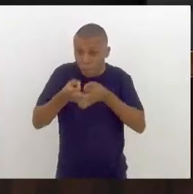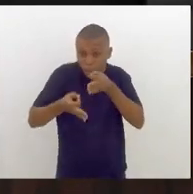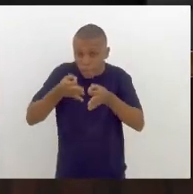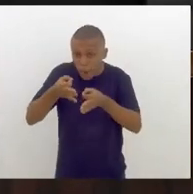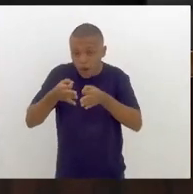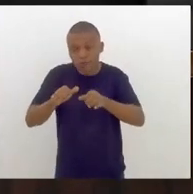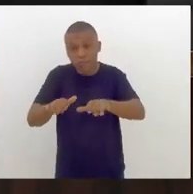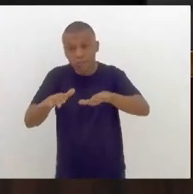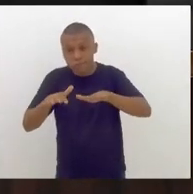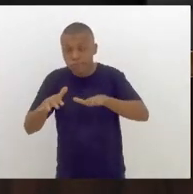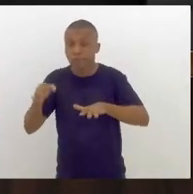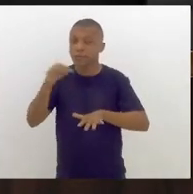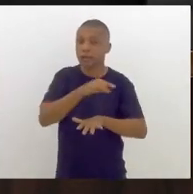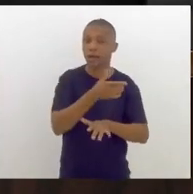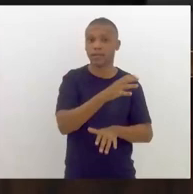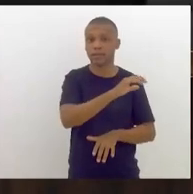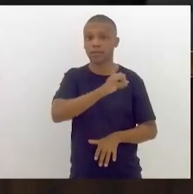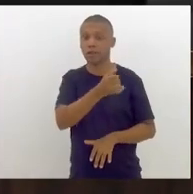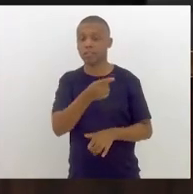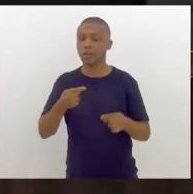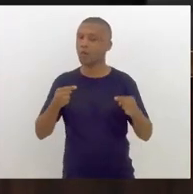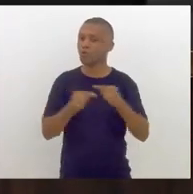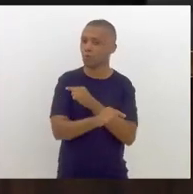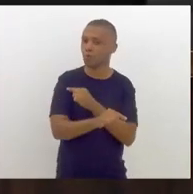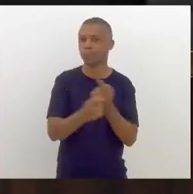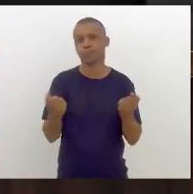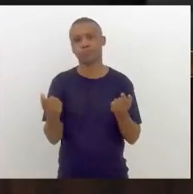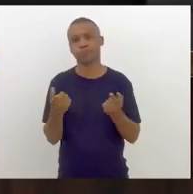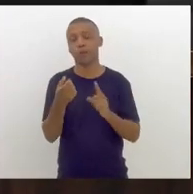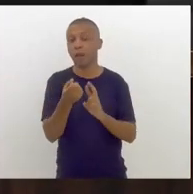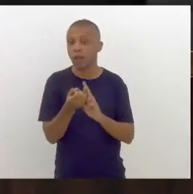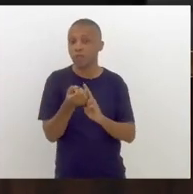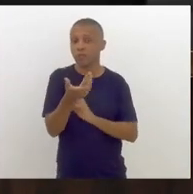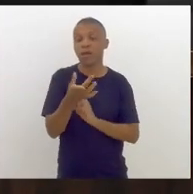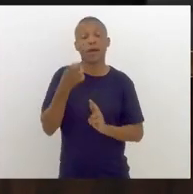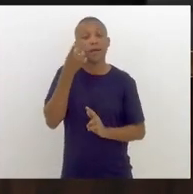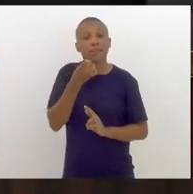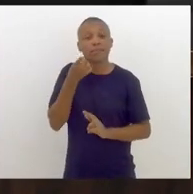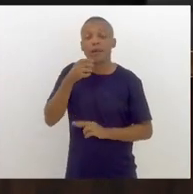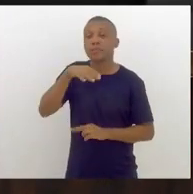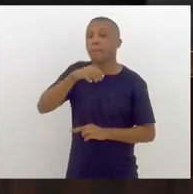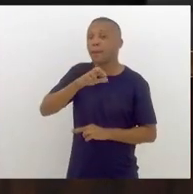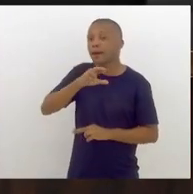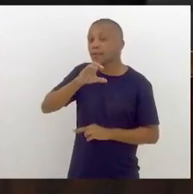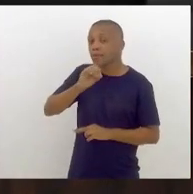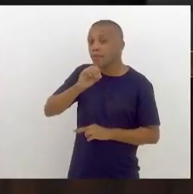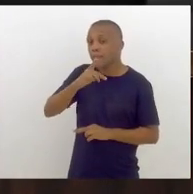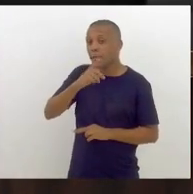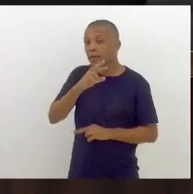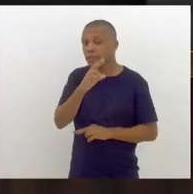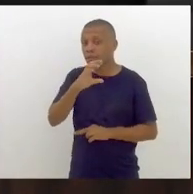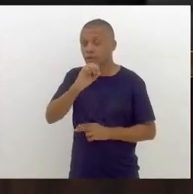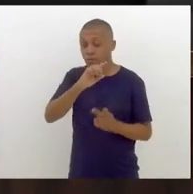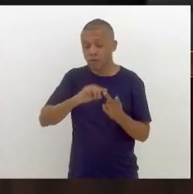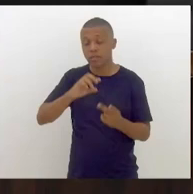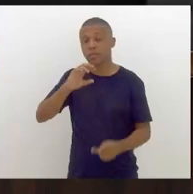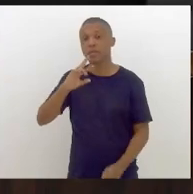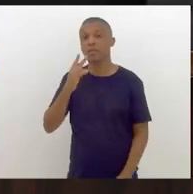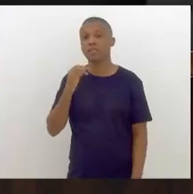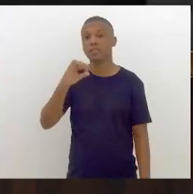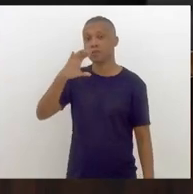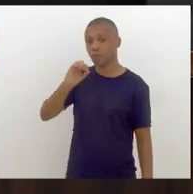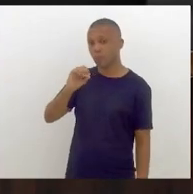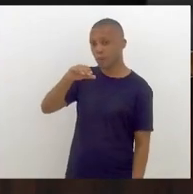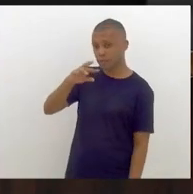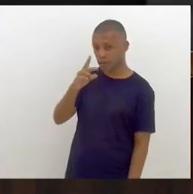plenário da comissão de condição de Justiça contrário relatores Deputado Márcio Pacheco e Chico Machado em votação parecer